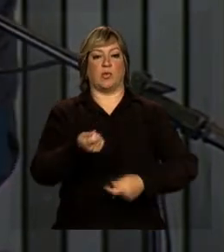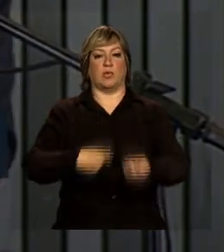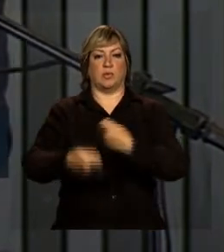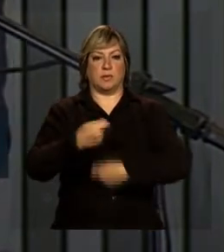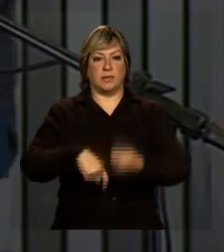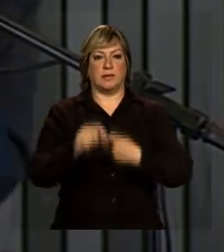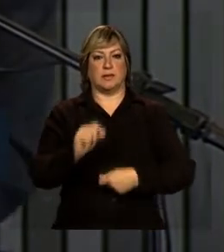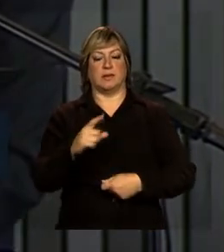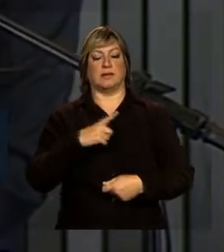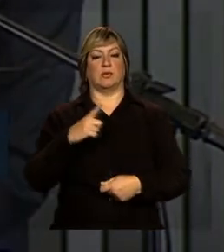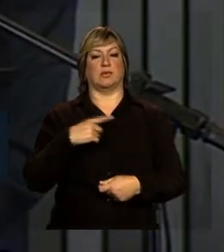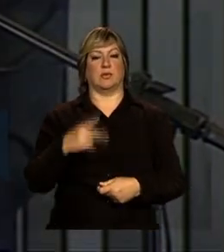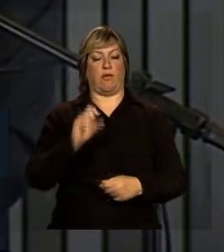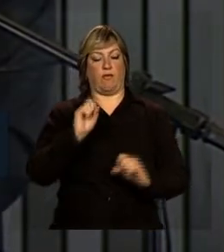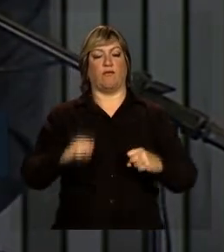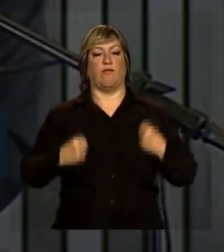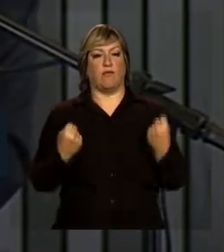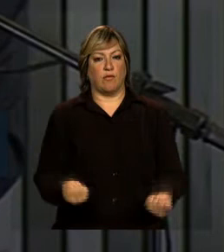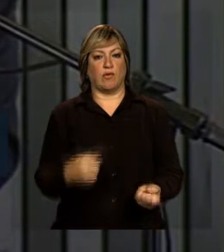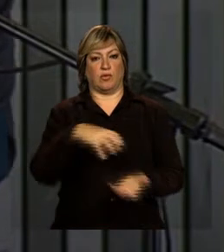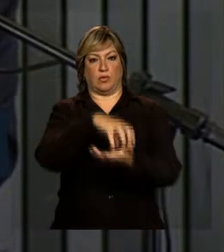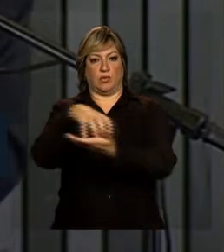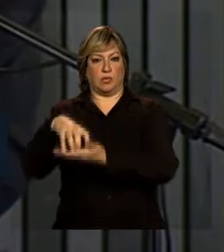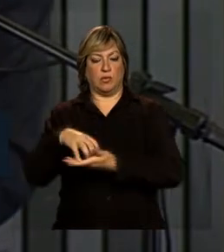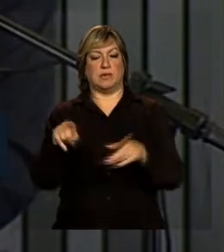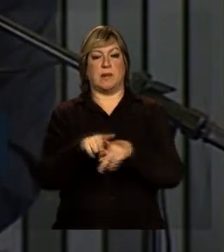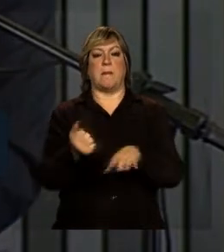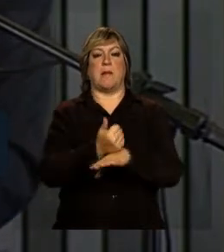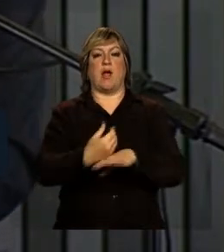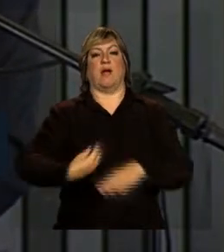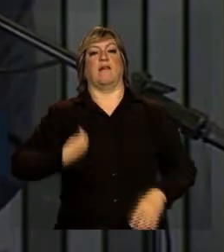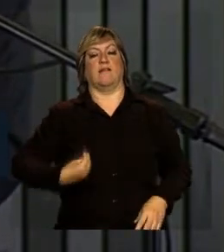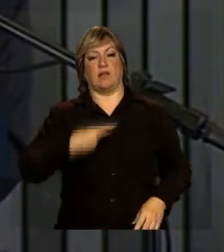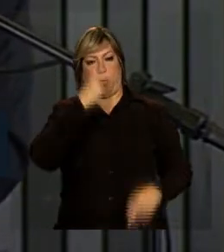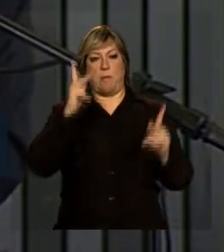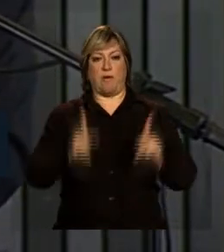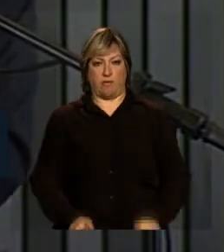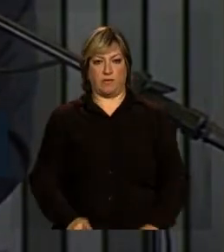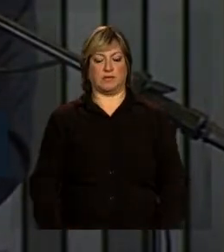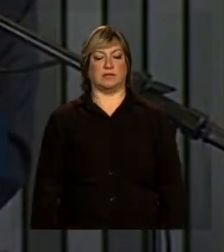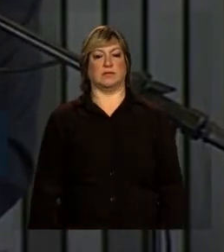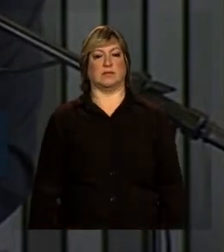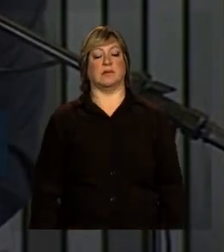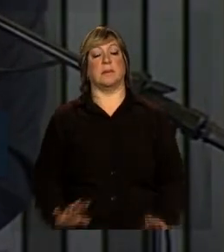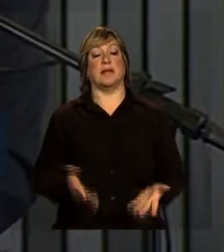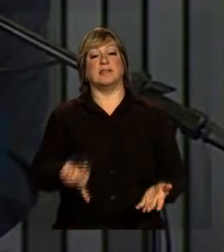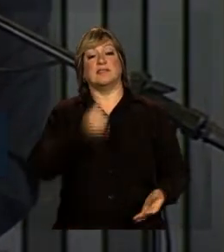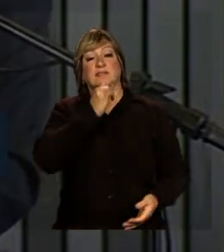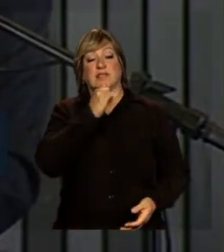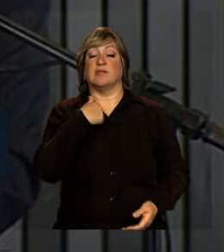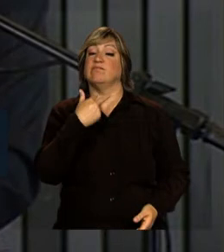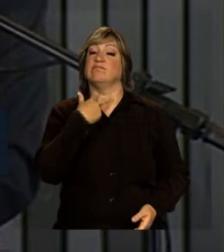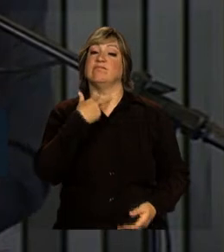economias, com o fortalecimento de suas instituições e melhora de vida de seus povos. Infelizmente,